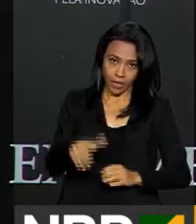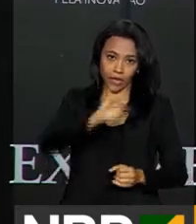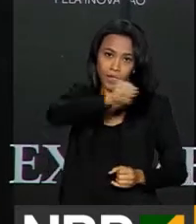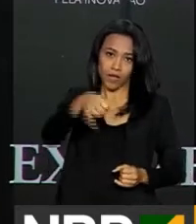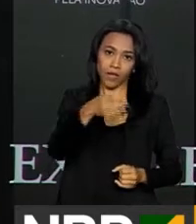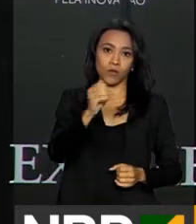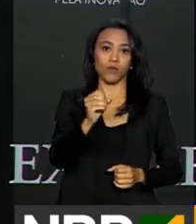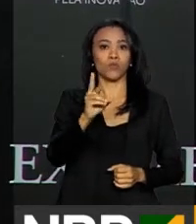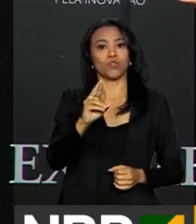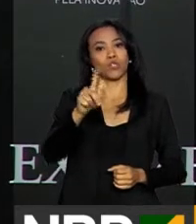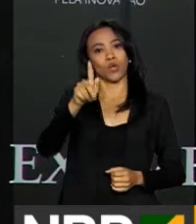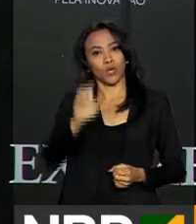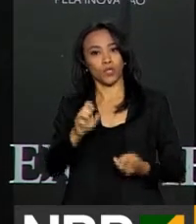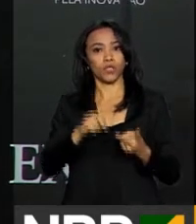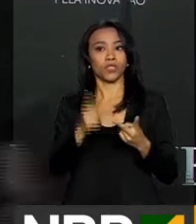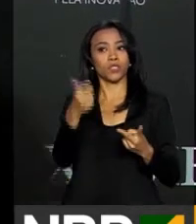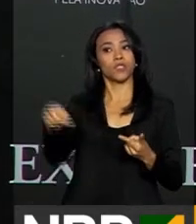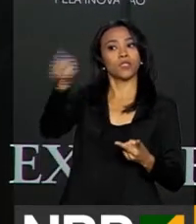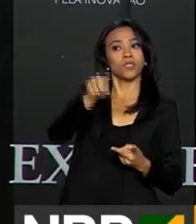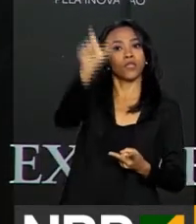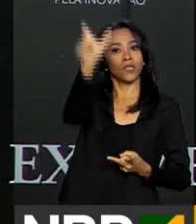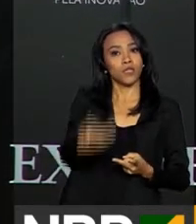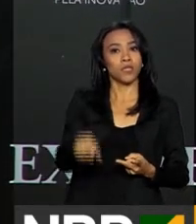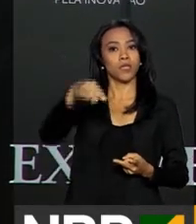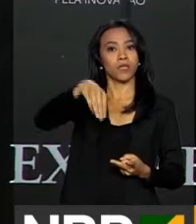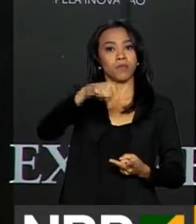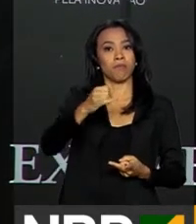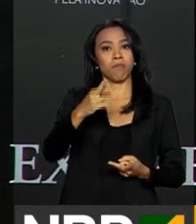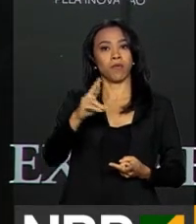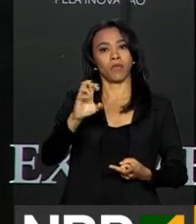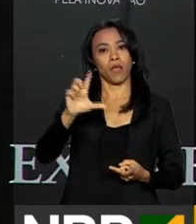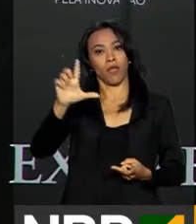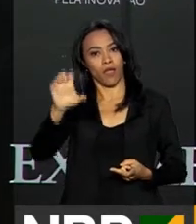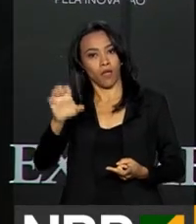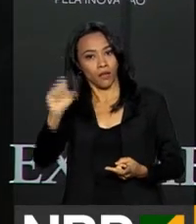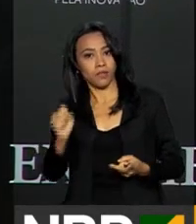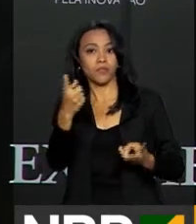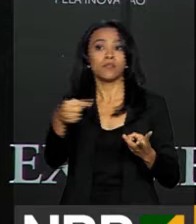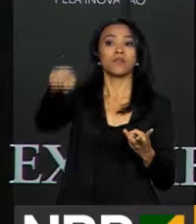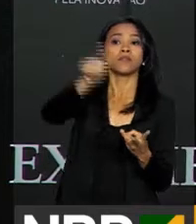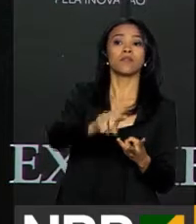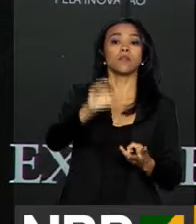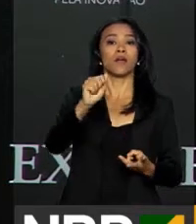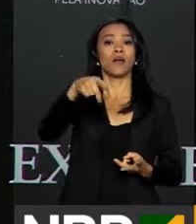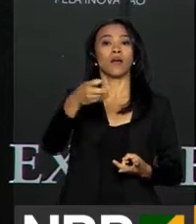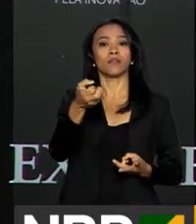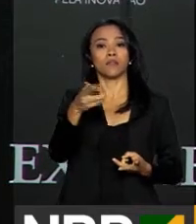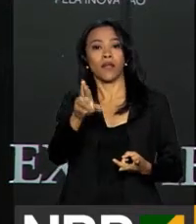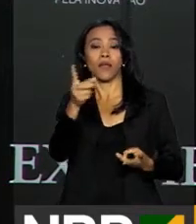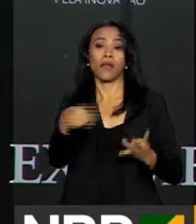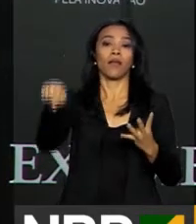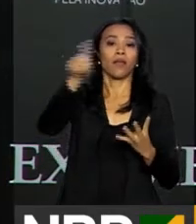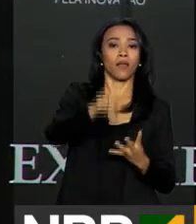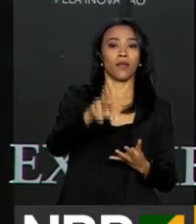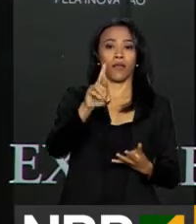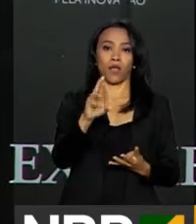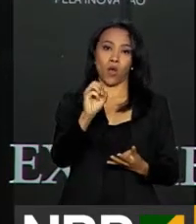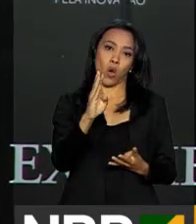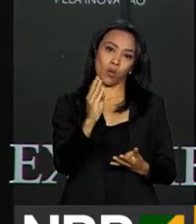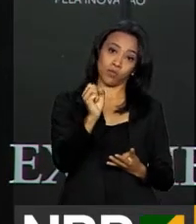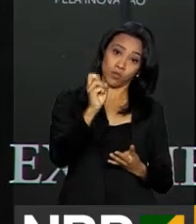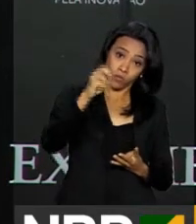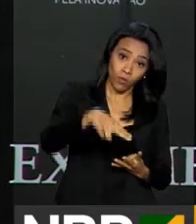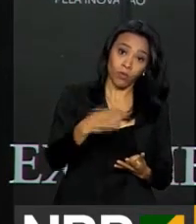Guimarães, o Henrique Meirelles, naturalmente, o André, o Robson Andrade, todos, eu comento